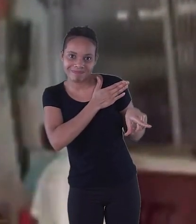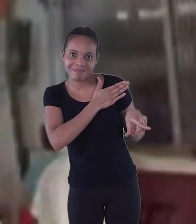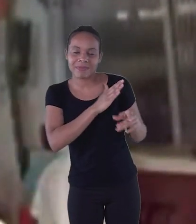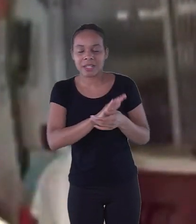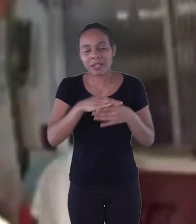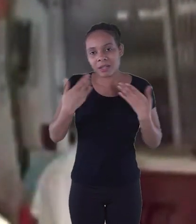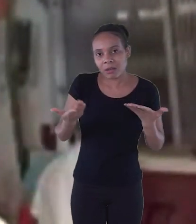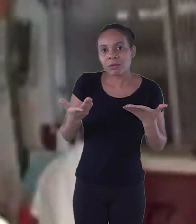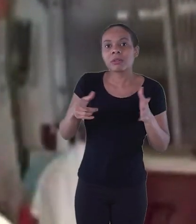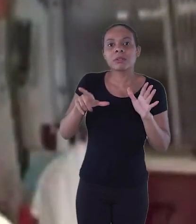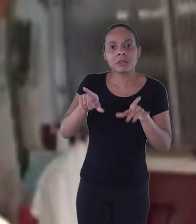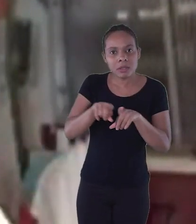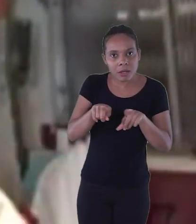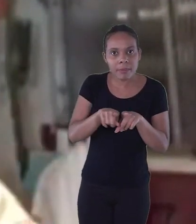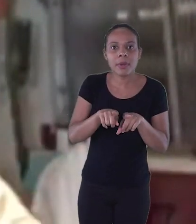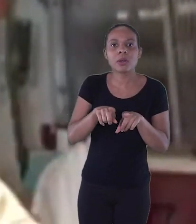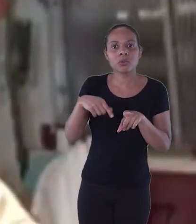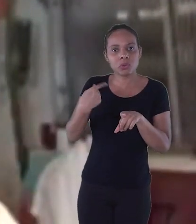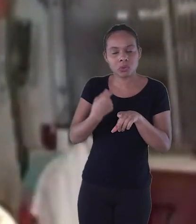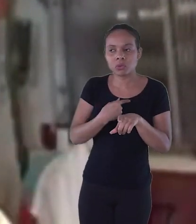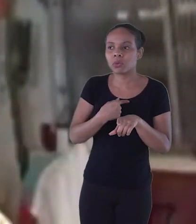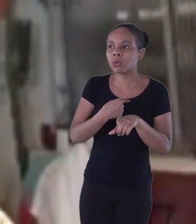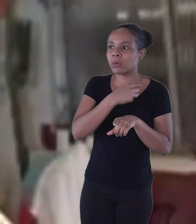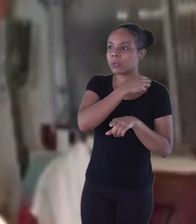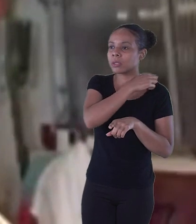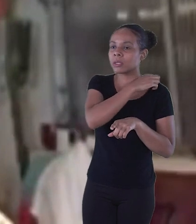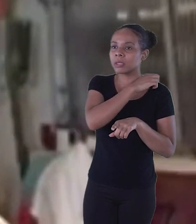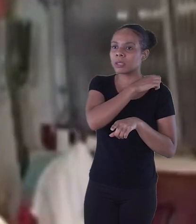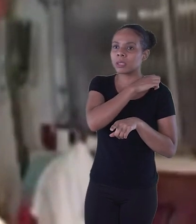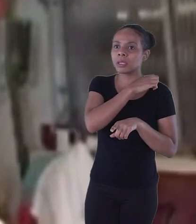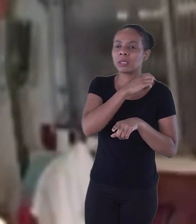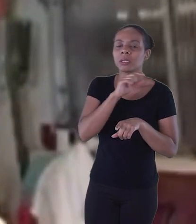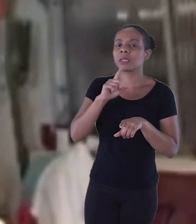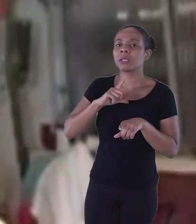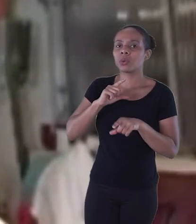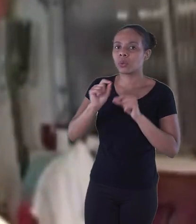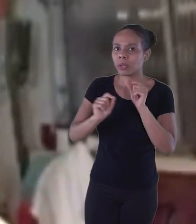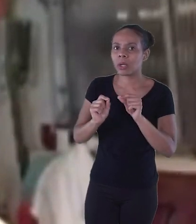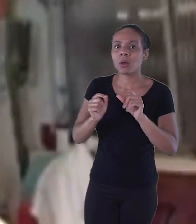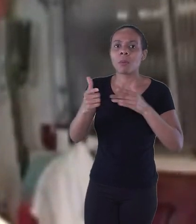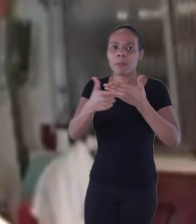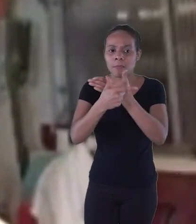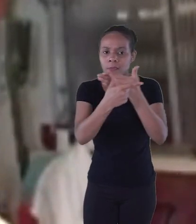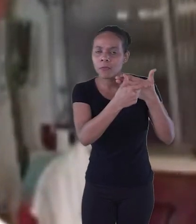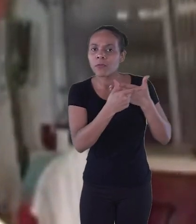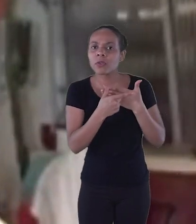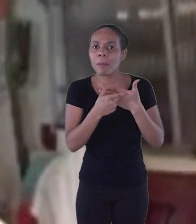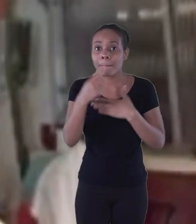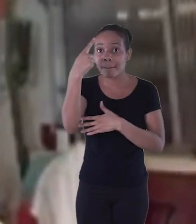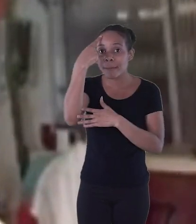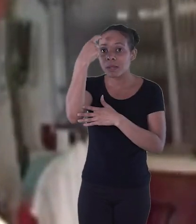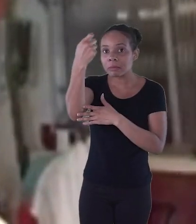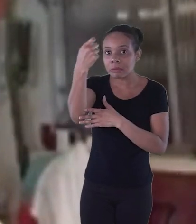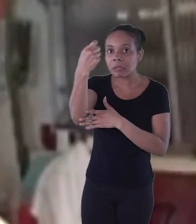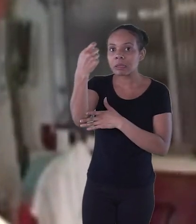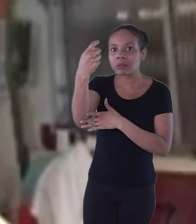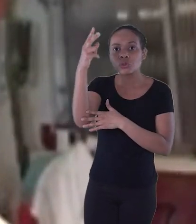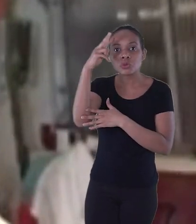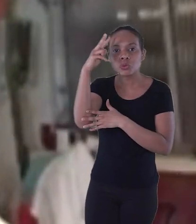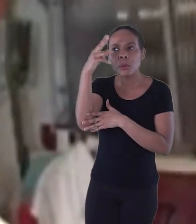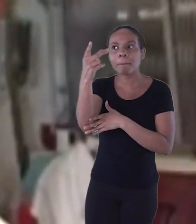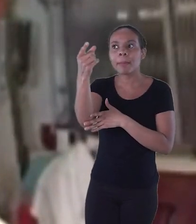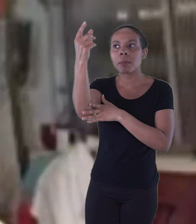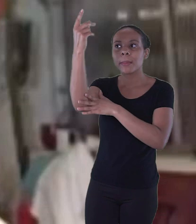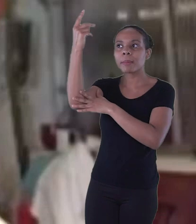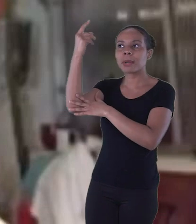Então também a gente assume alguns, que eu acho que é o papel de todo mundo que se pretende pensar a história e recontar a história,